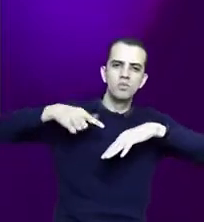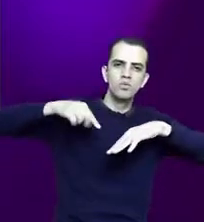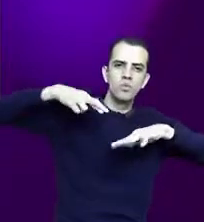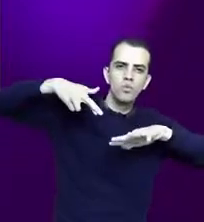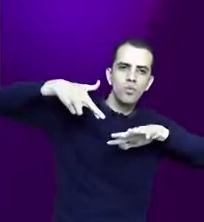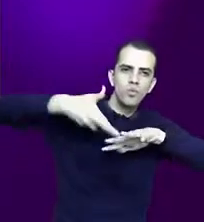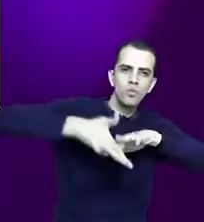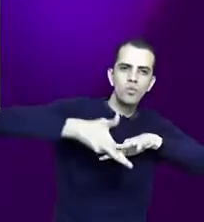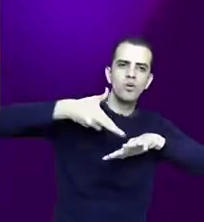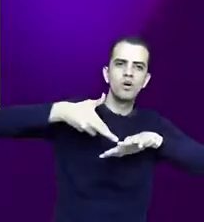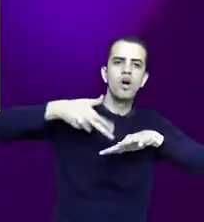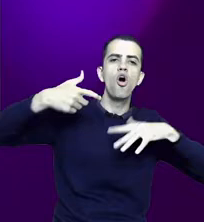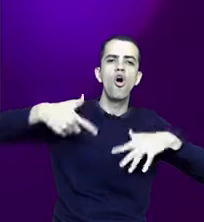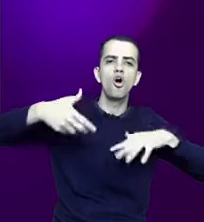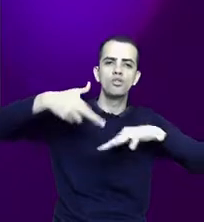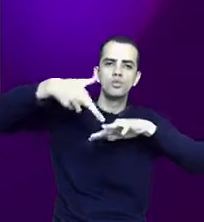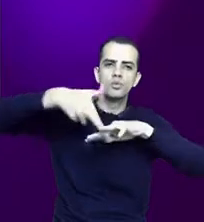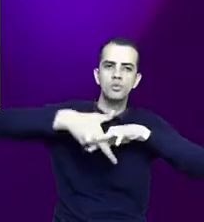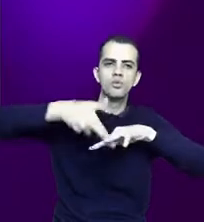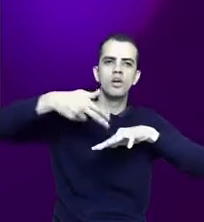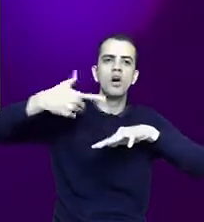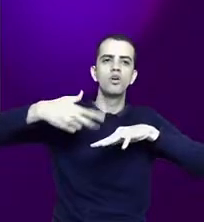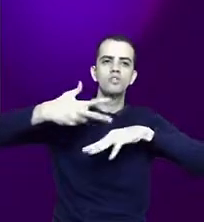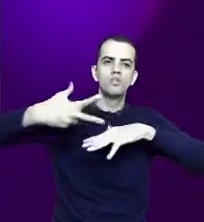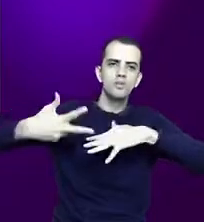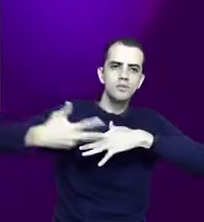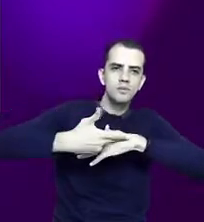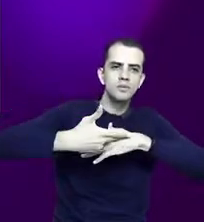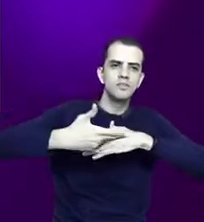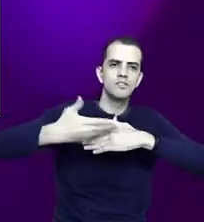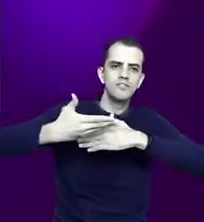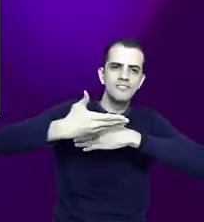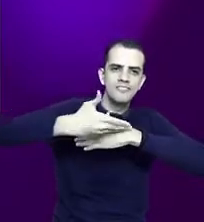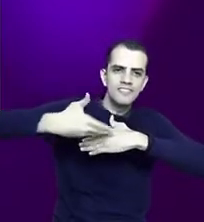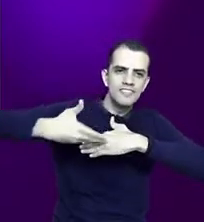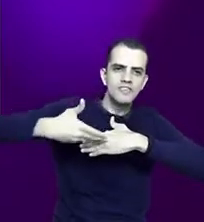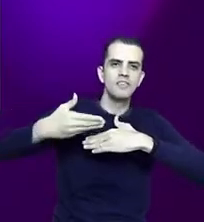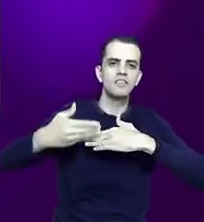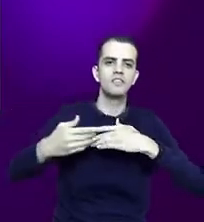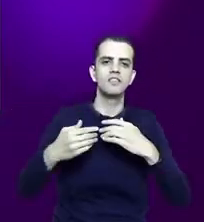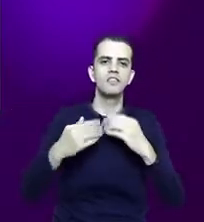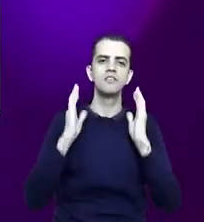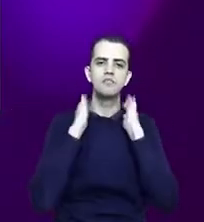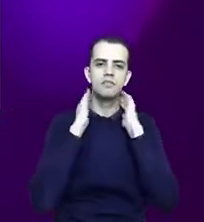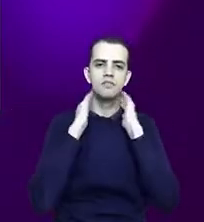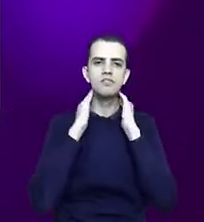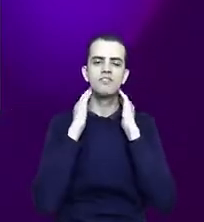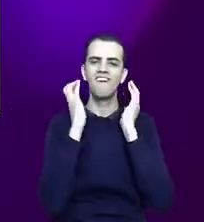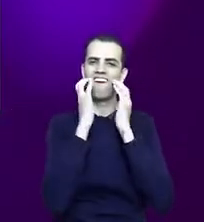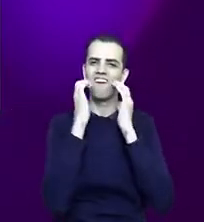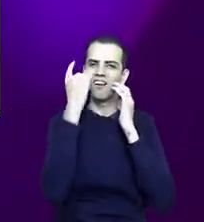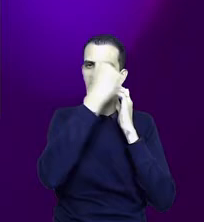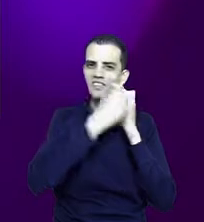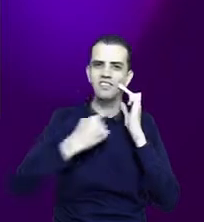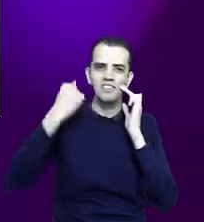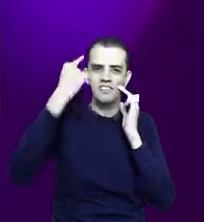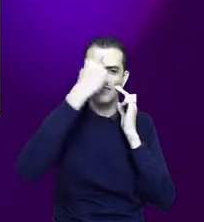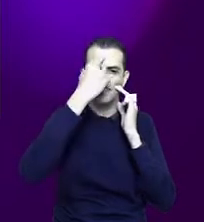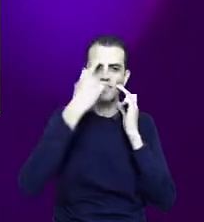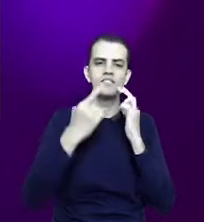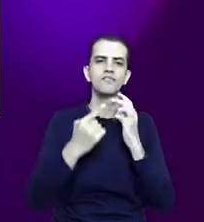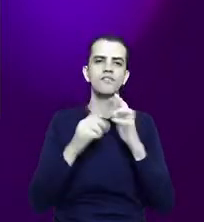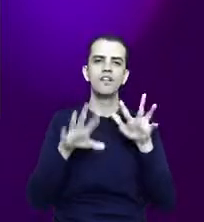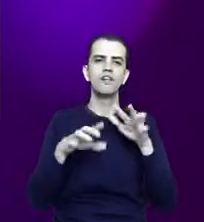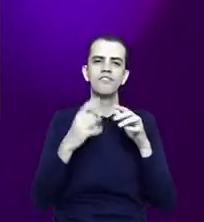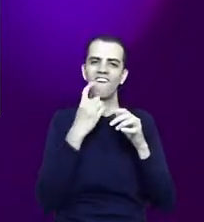deve cortar, onde ele deve perfurar, utilizado em cirurgias de cabeça e pescoço, utilizados em cirurgias de reconstrução